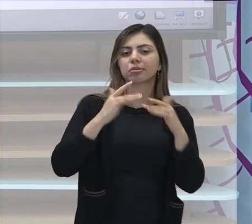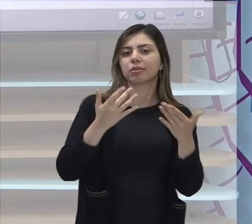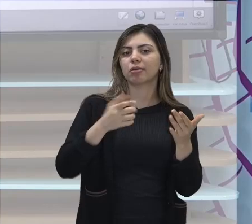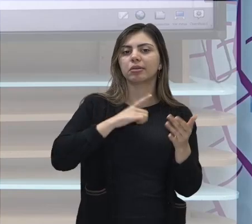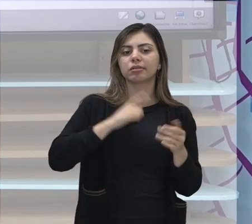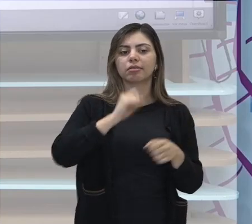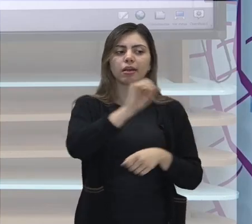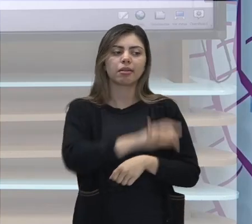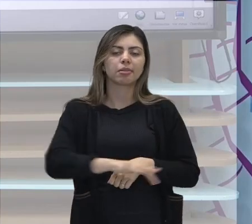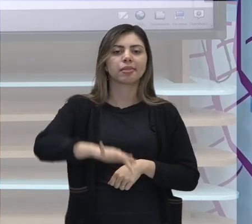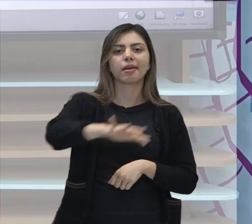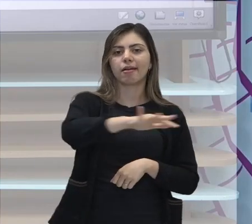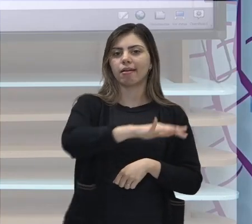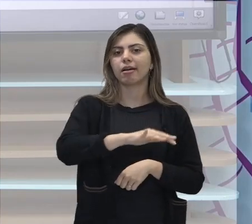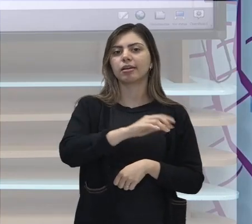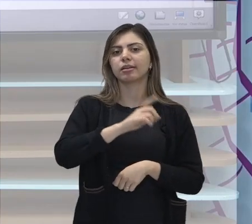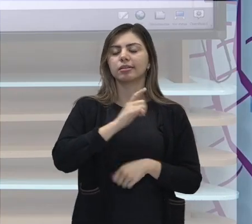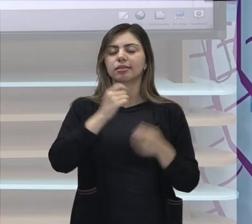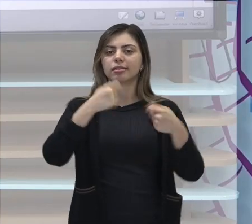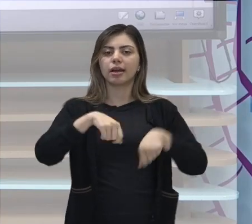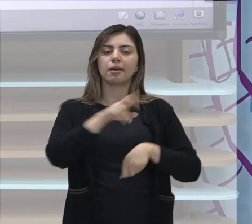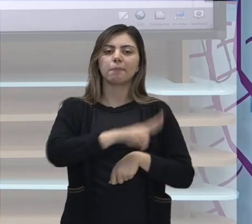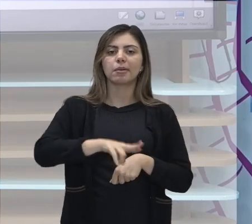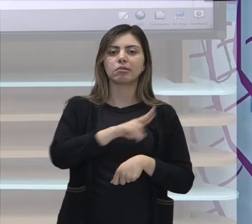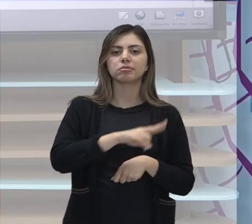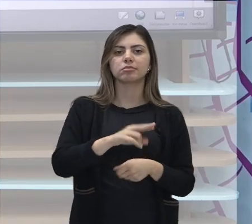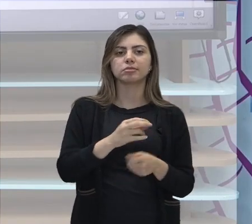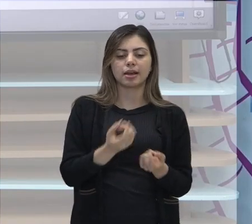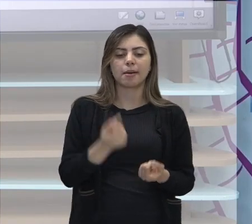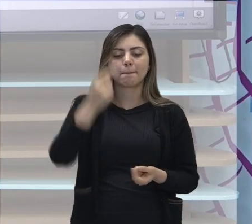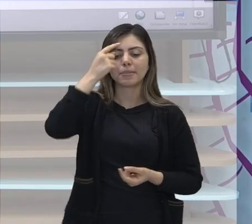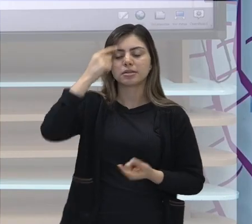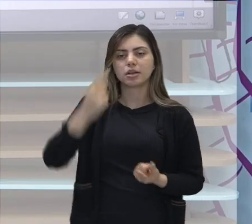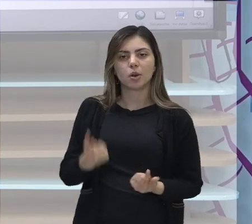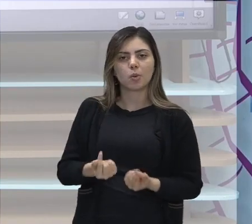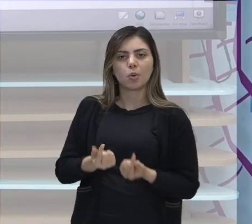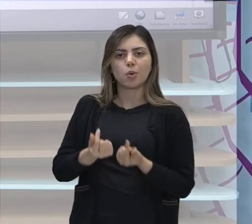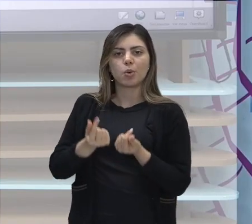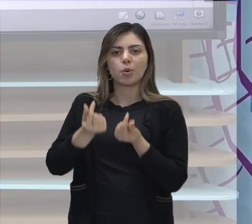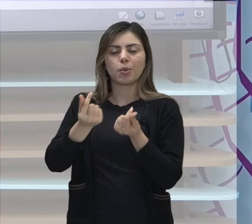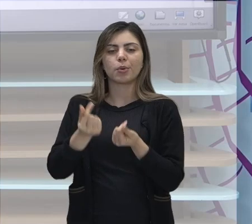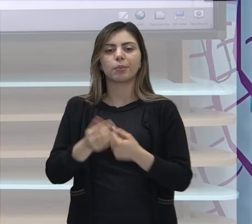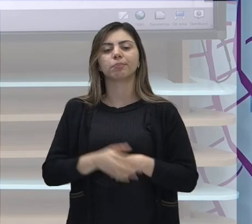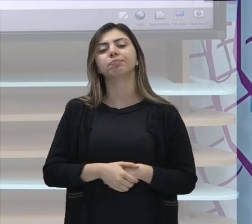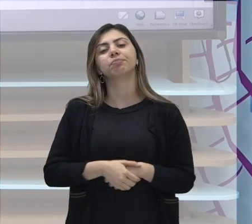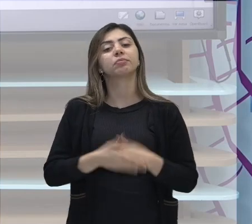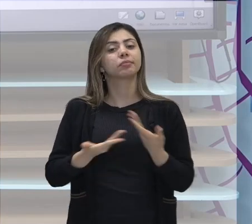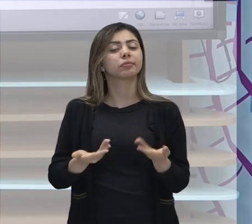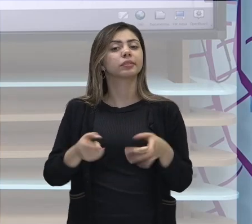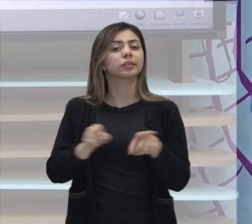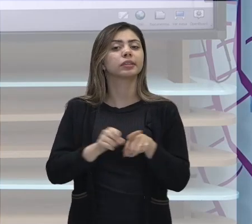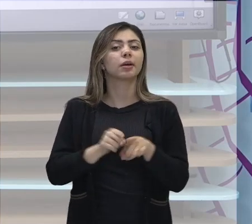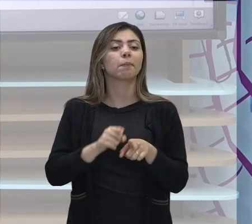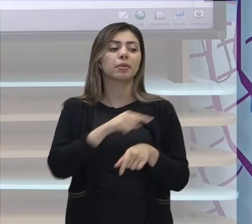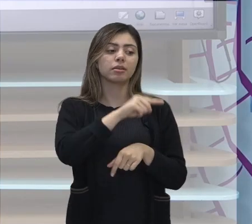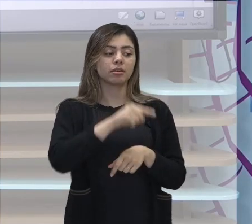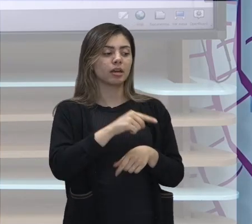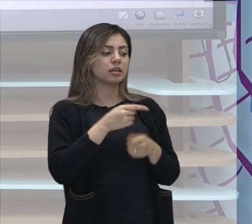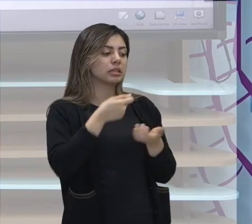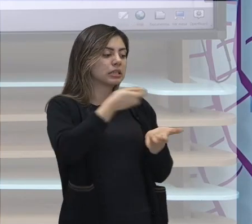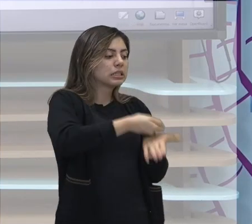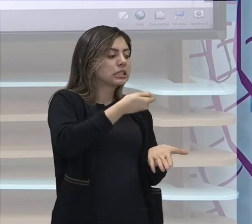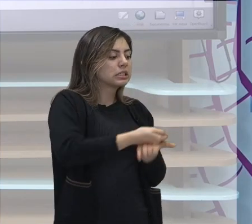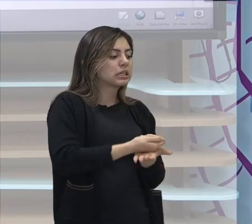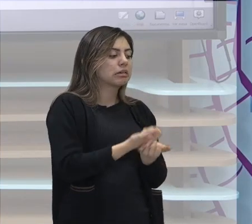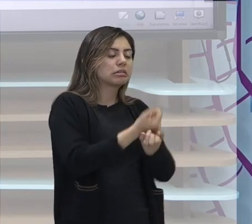os produtos que serão utilizados em prol de gerar lucros, né, tanto quanto a sua força de trabalho